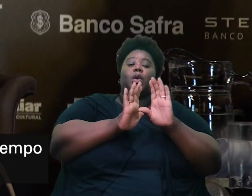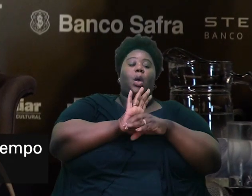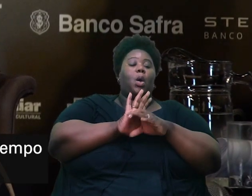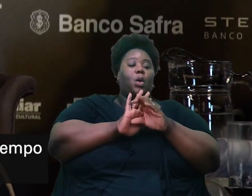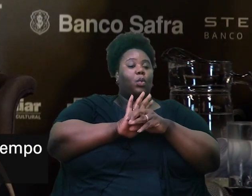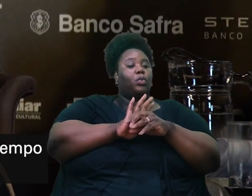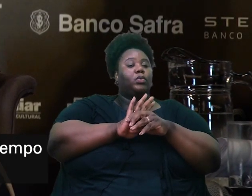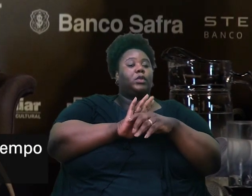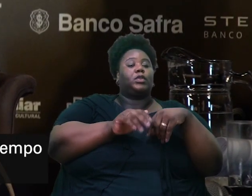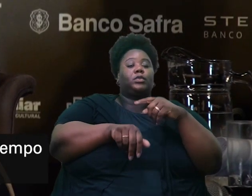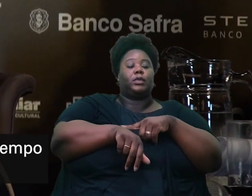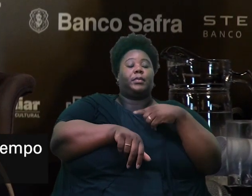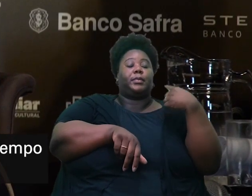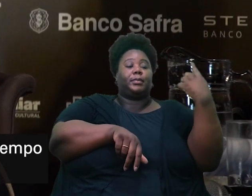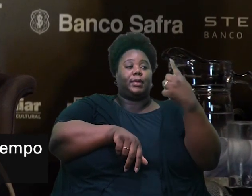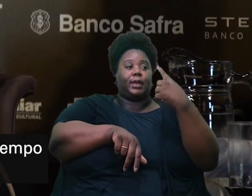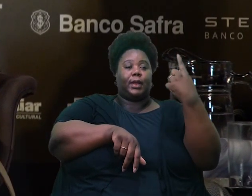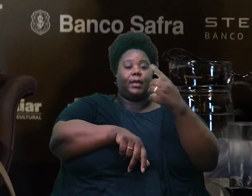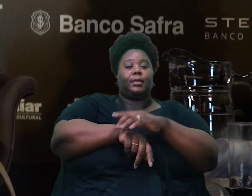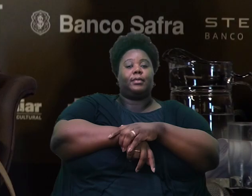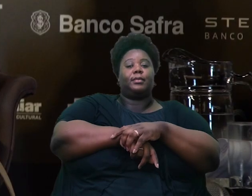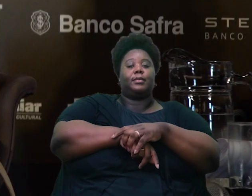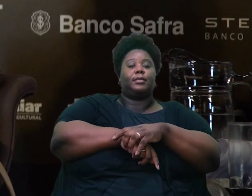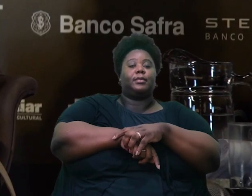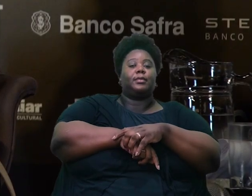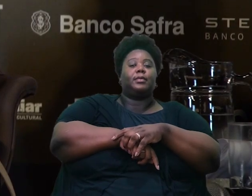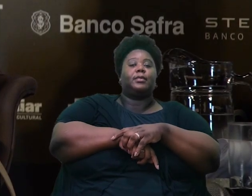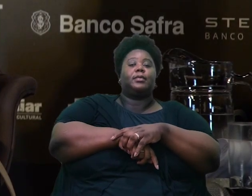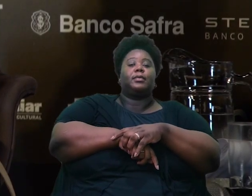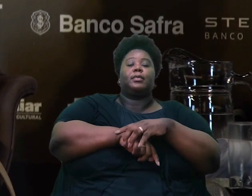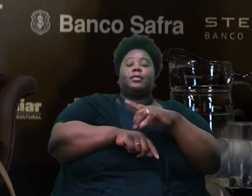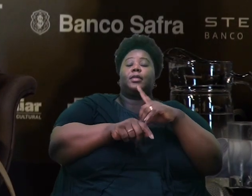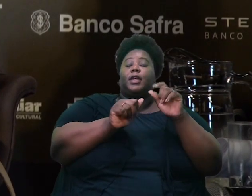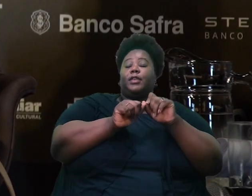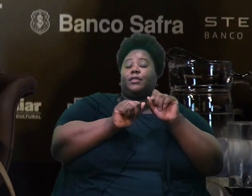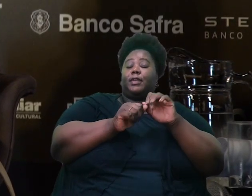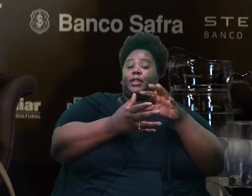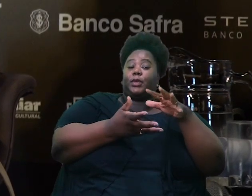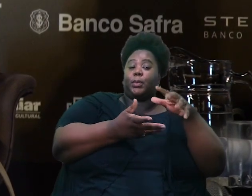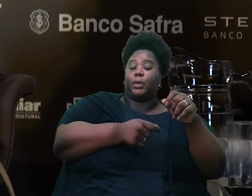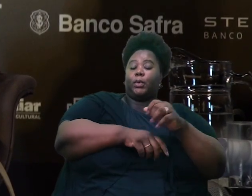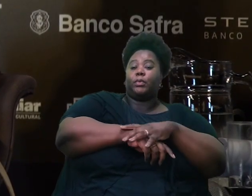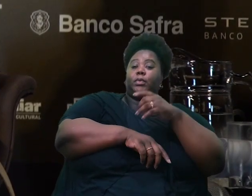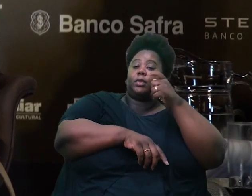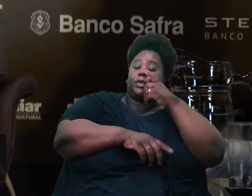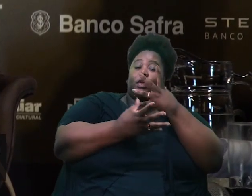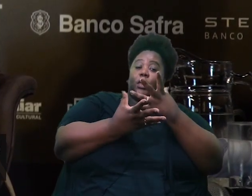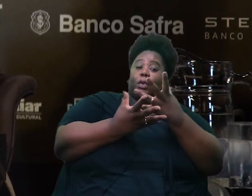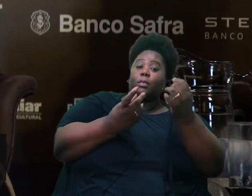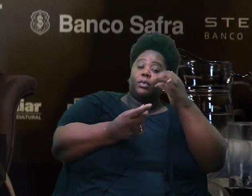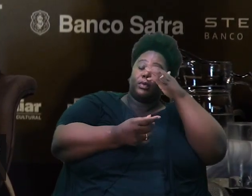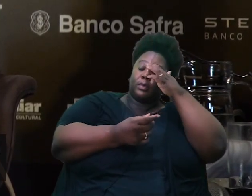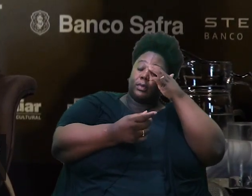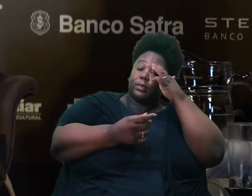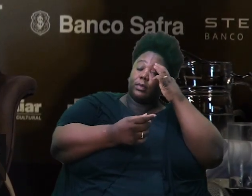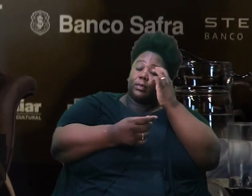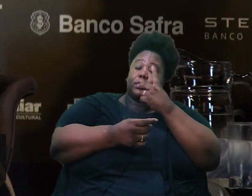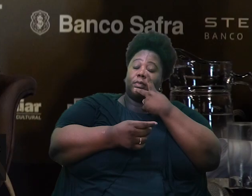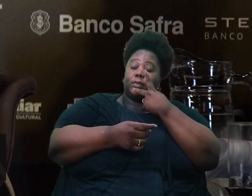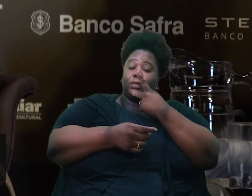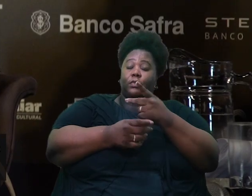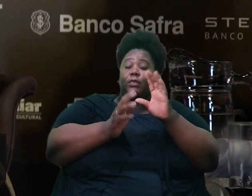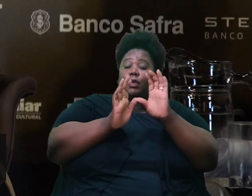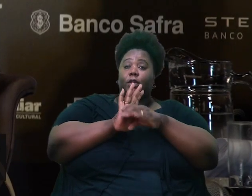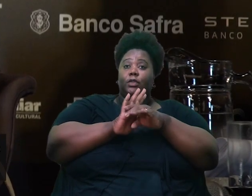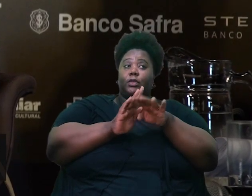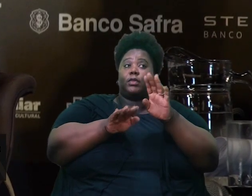tempo espiralar, que tem ganhado o mundo, né? É muito interessante porque em vários lugares, eu estou falando desse